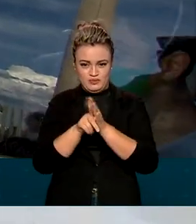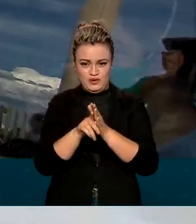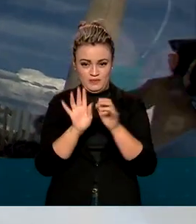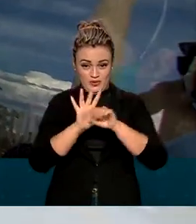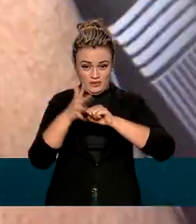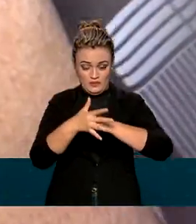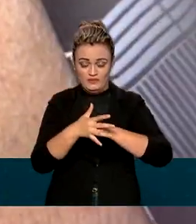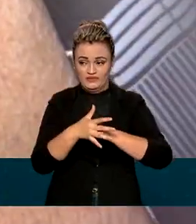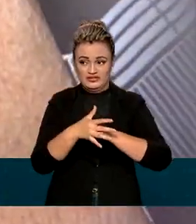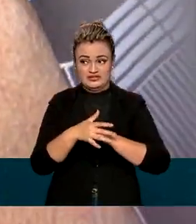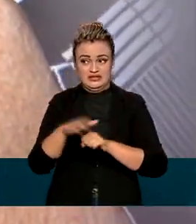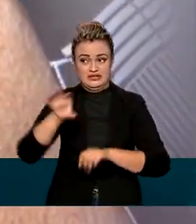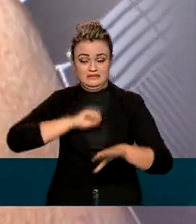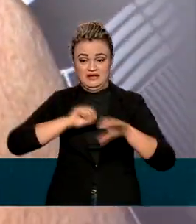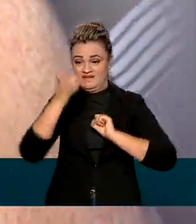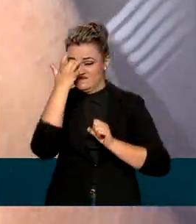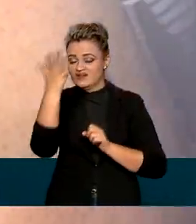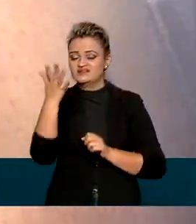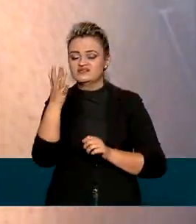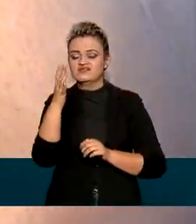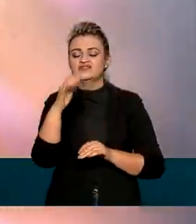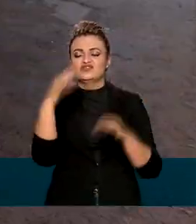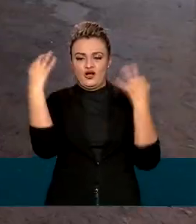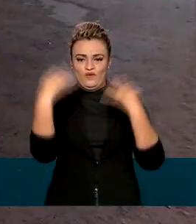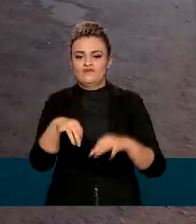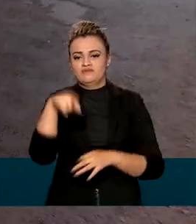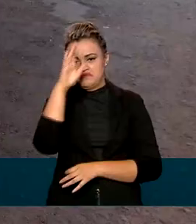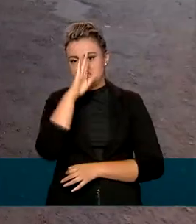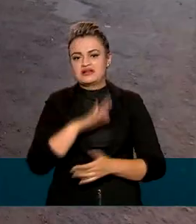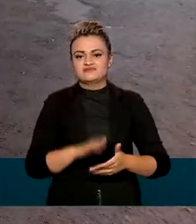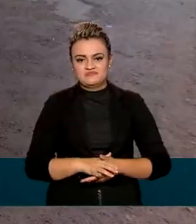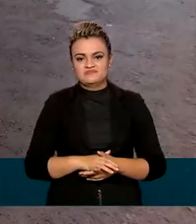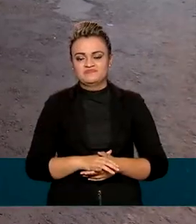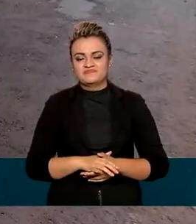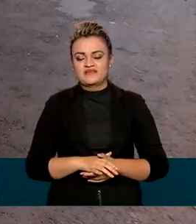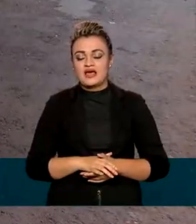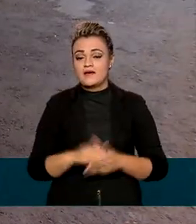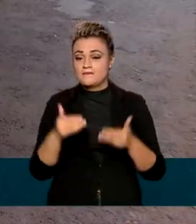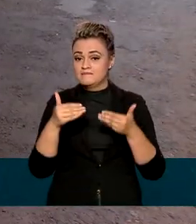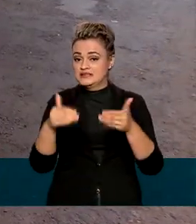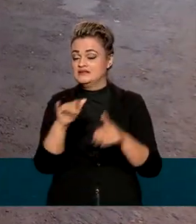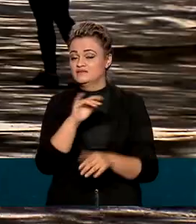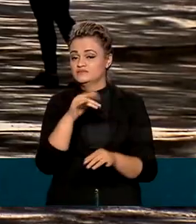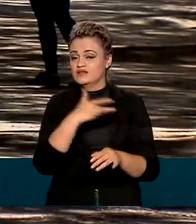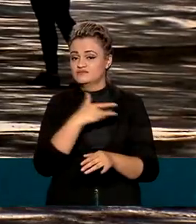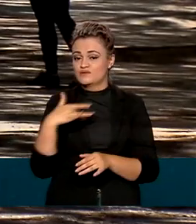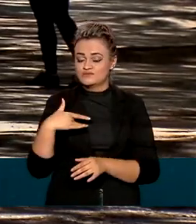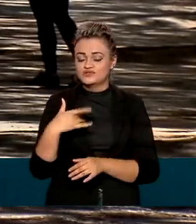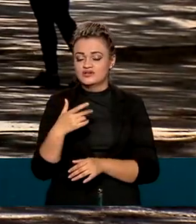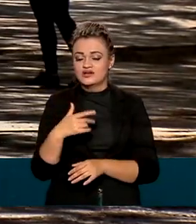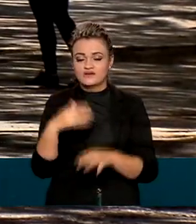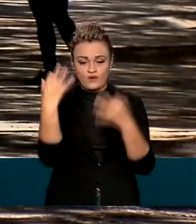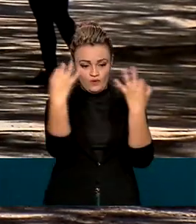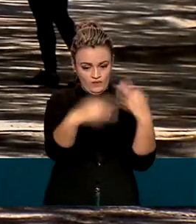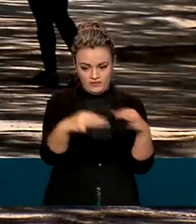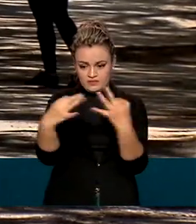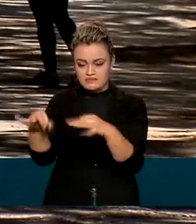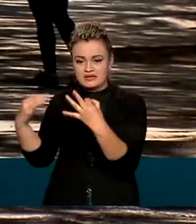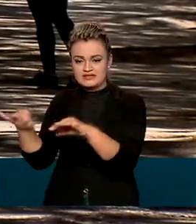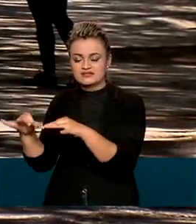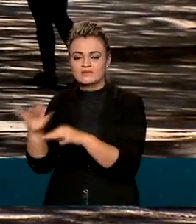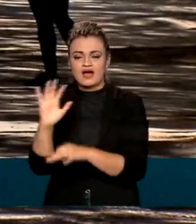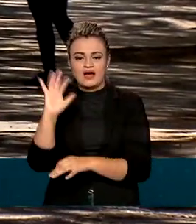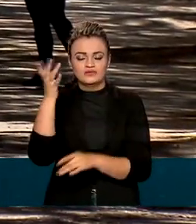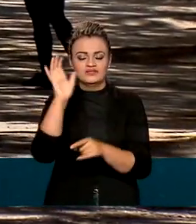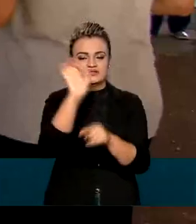coronavírus até agora, foram notificados no país. Segundo dados do Ministério da Saúde, os registros foram feitos